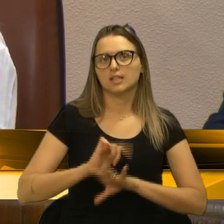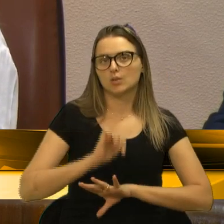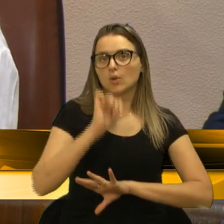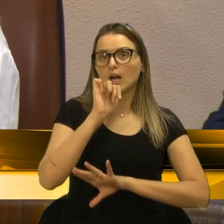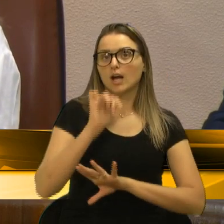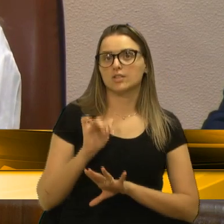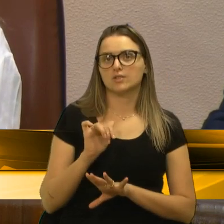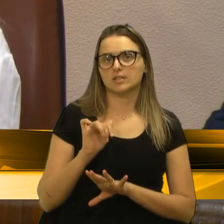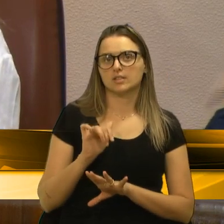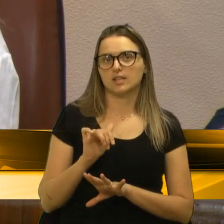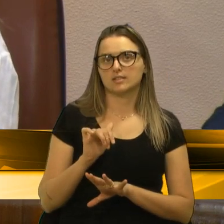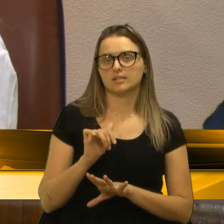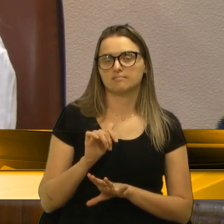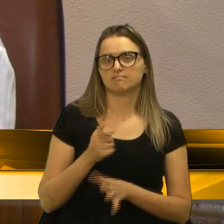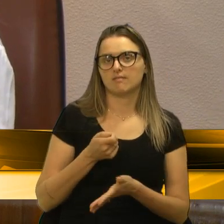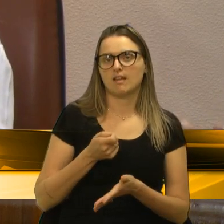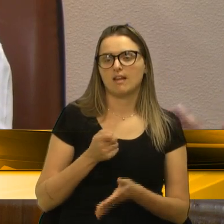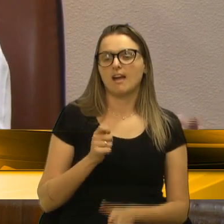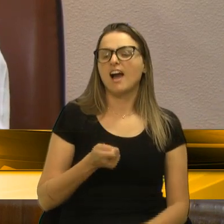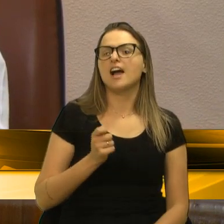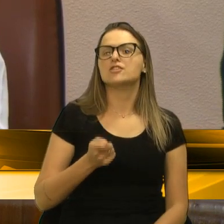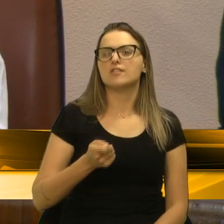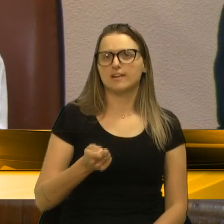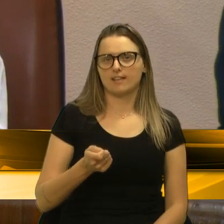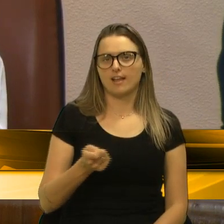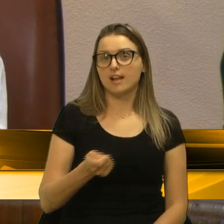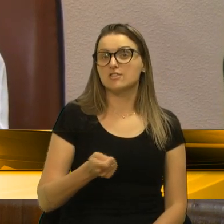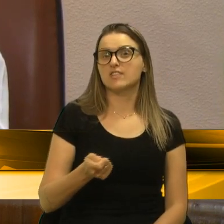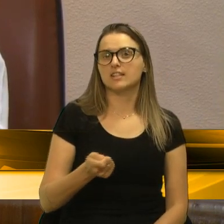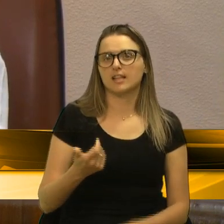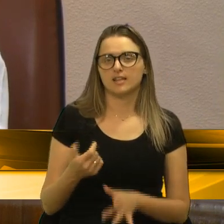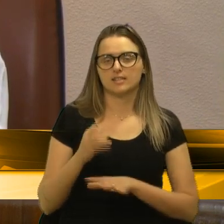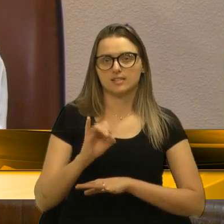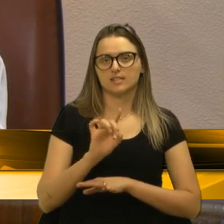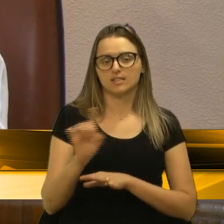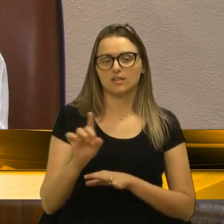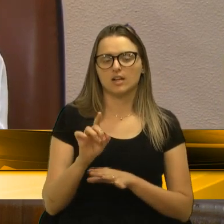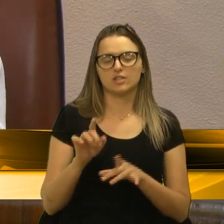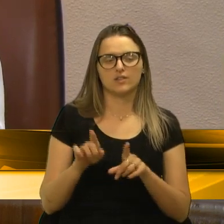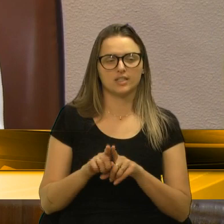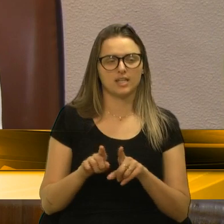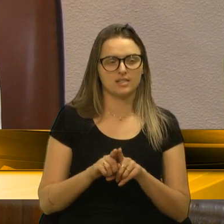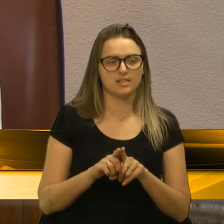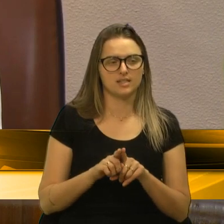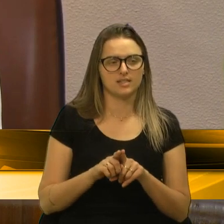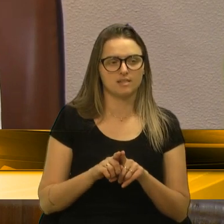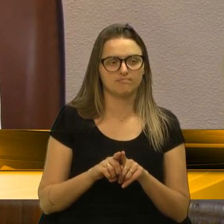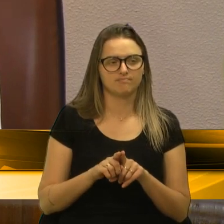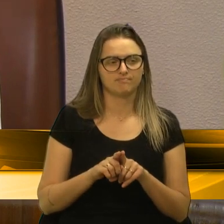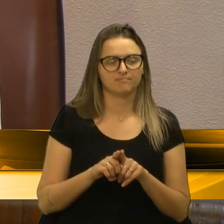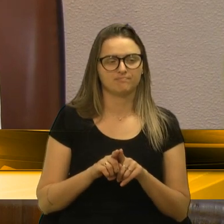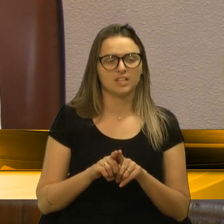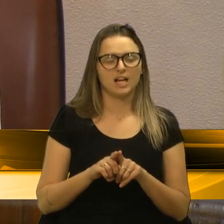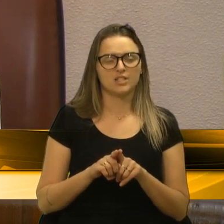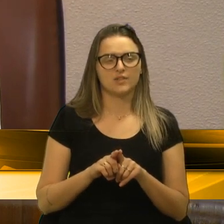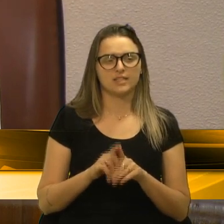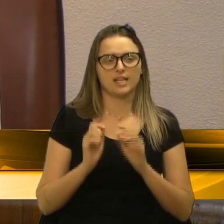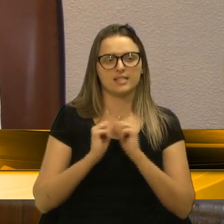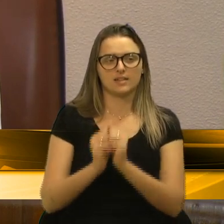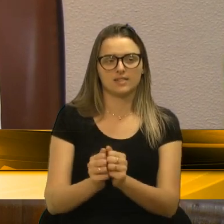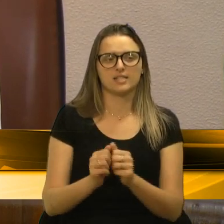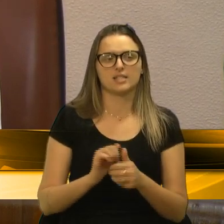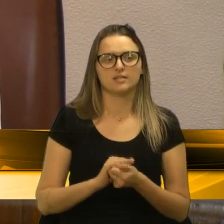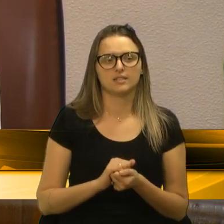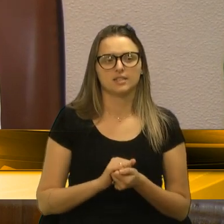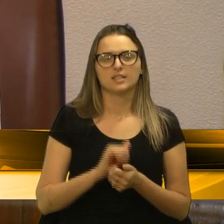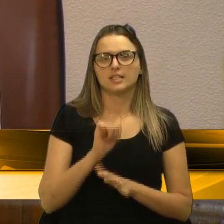não retornariam mais ao local, uma vez que a nova estrutura contaria